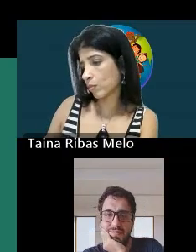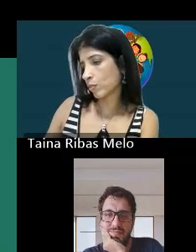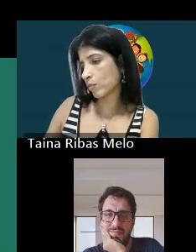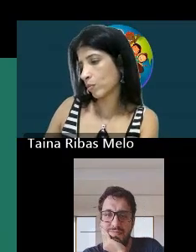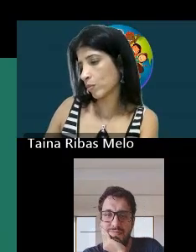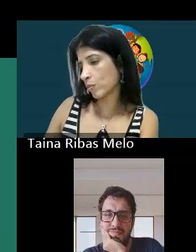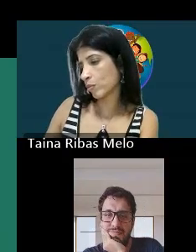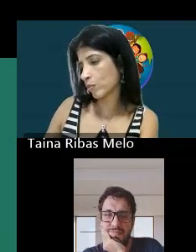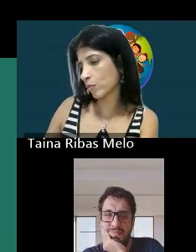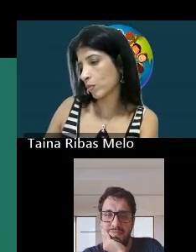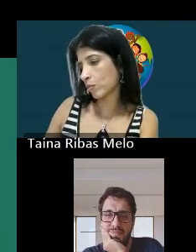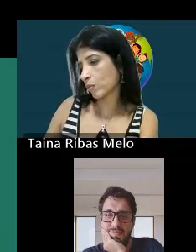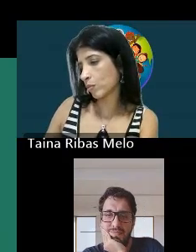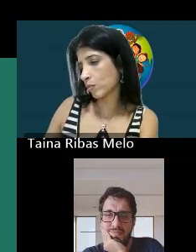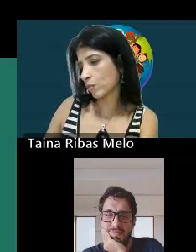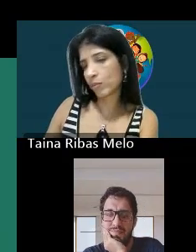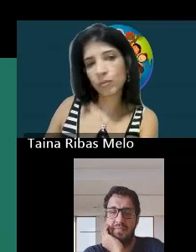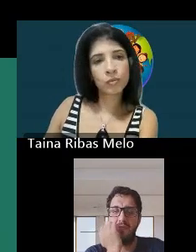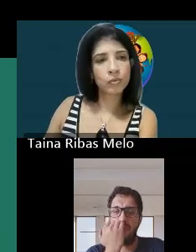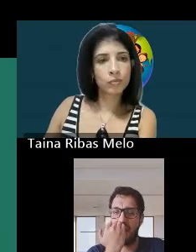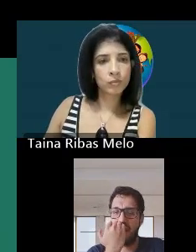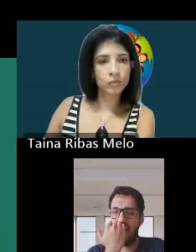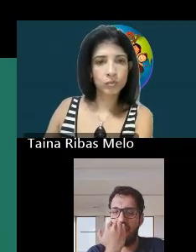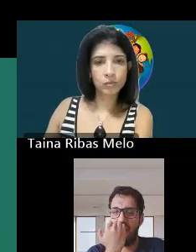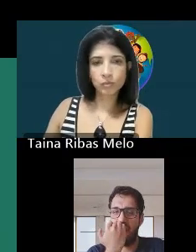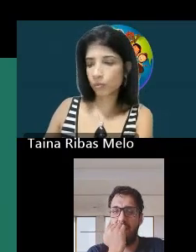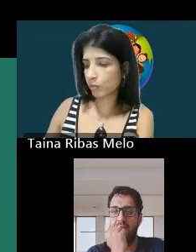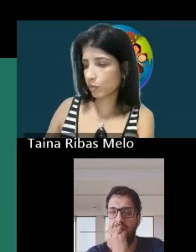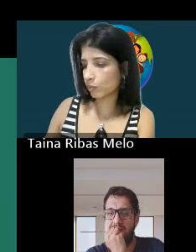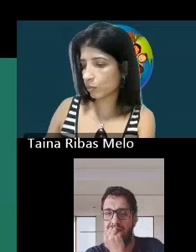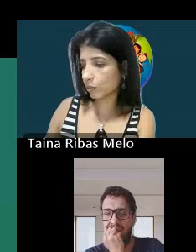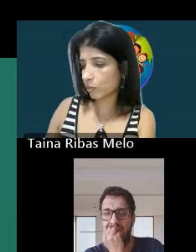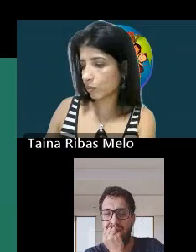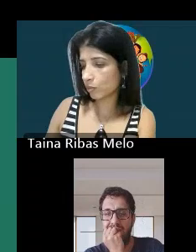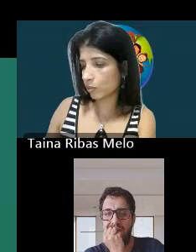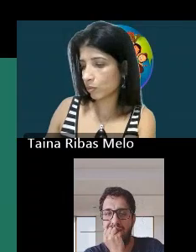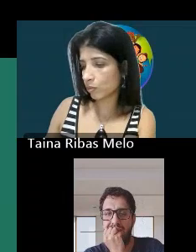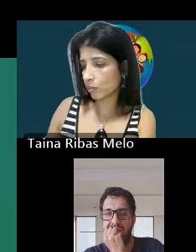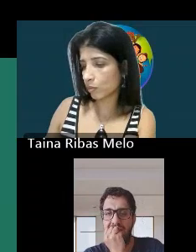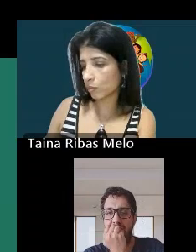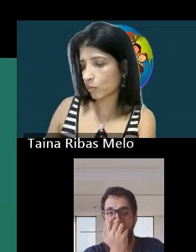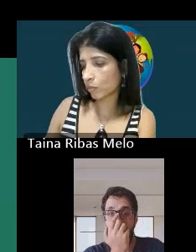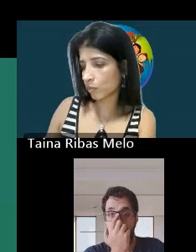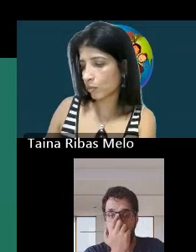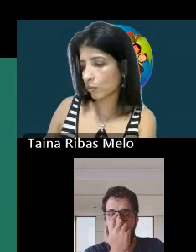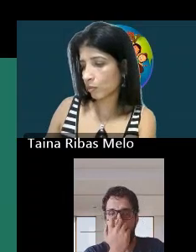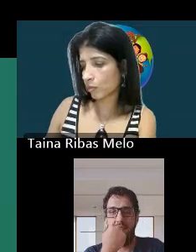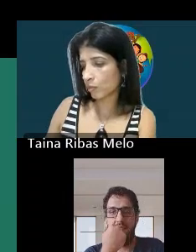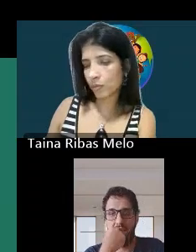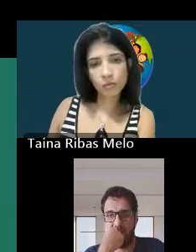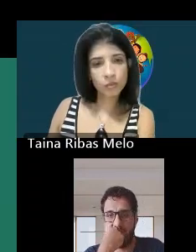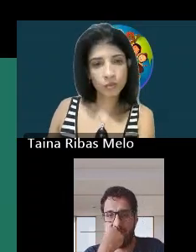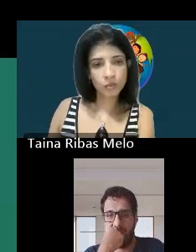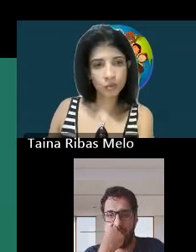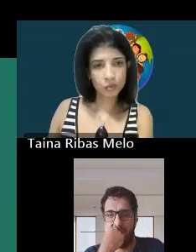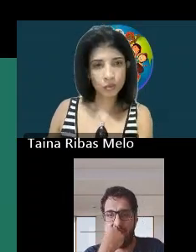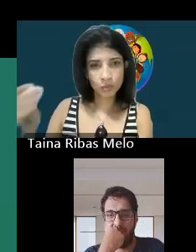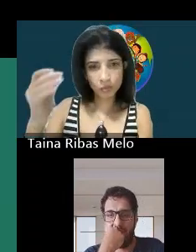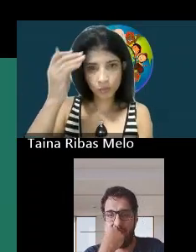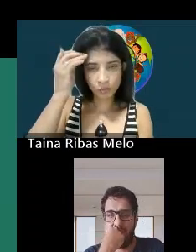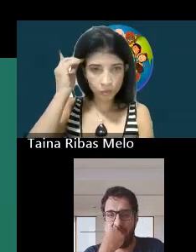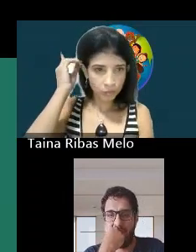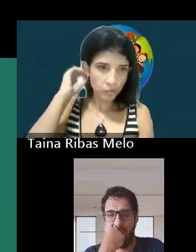Ele foi desenvolvido em 2001, ele foi adaptado transculturalmente para o Brasil em 2018 e validado psicometricamente